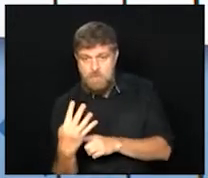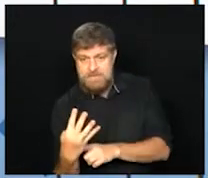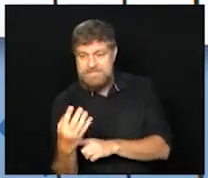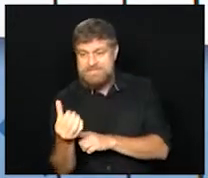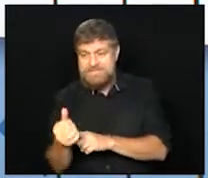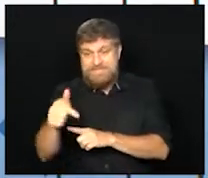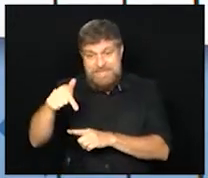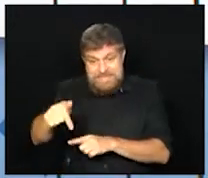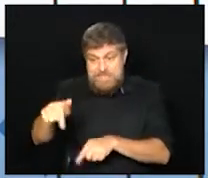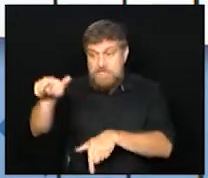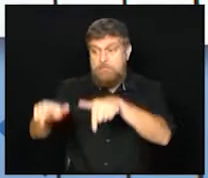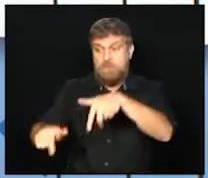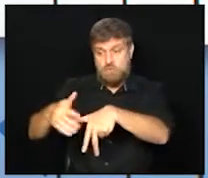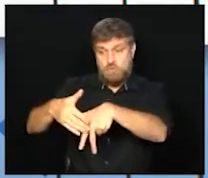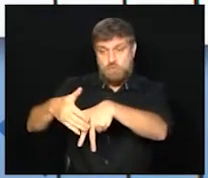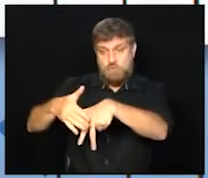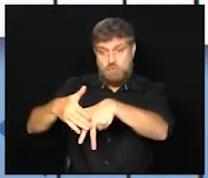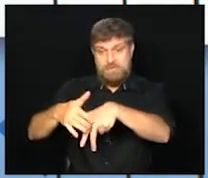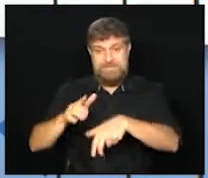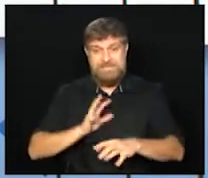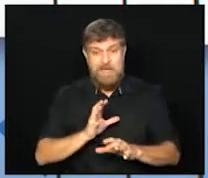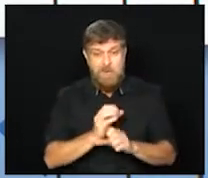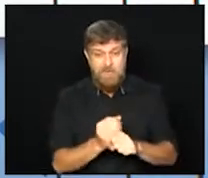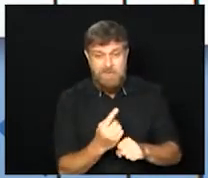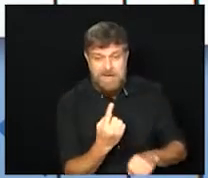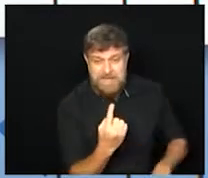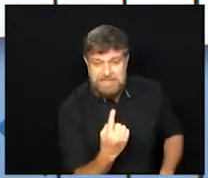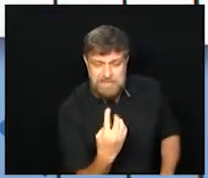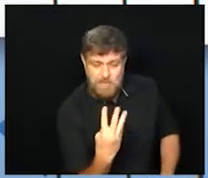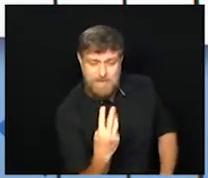4.187.465 casos da doença, com